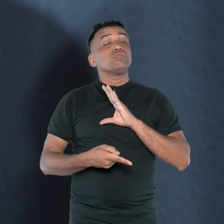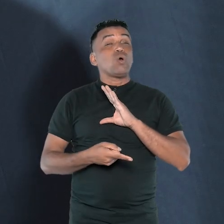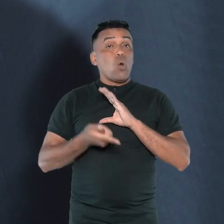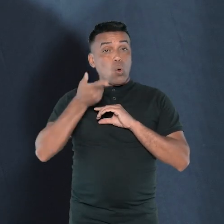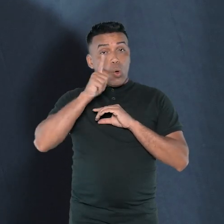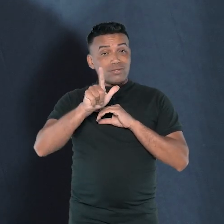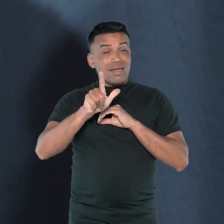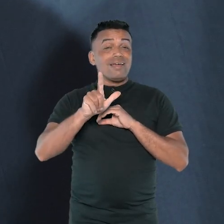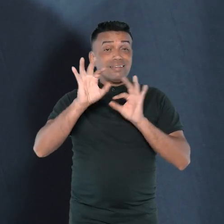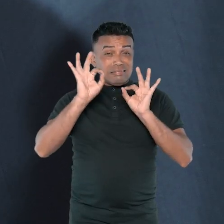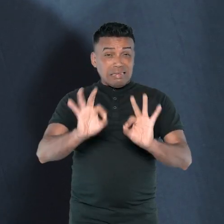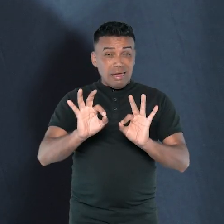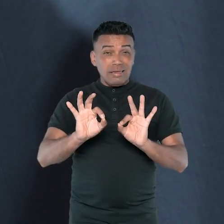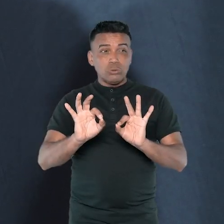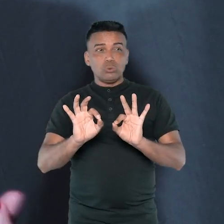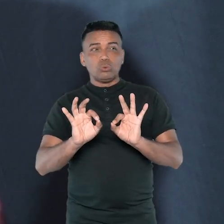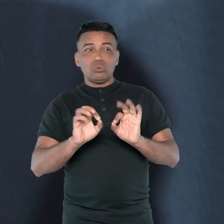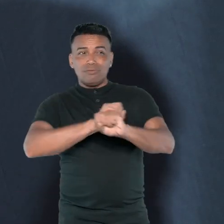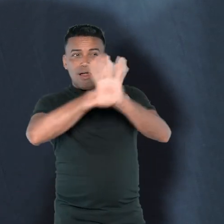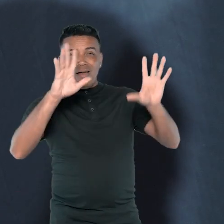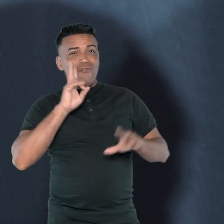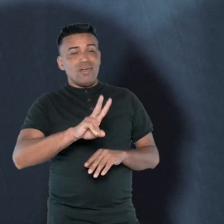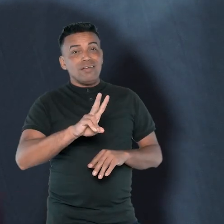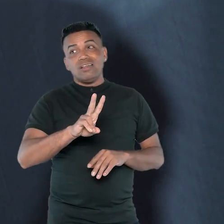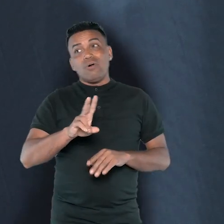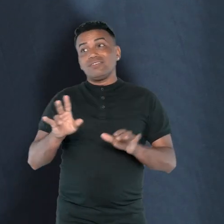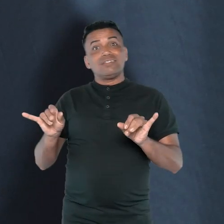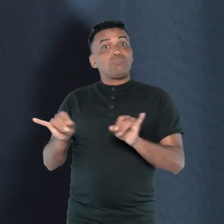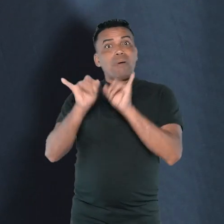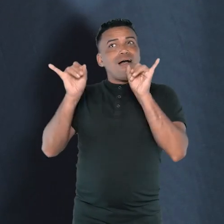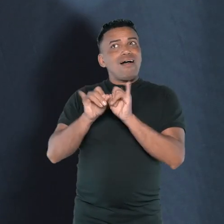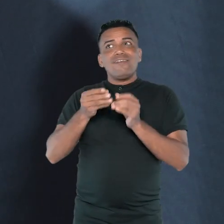de fato, nomear é o que tem de mais fraco e bobo